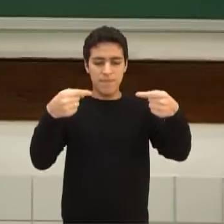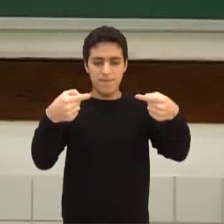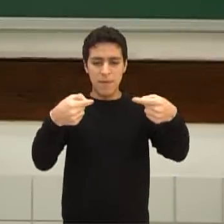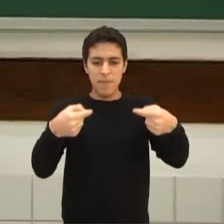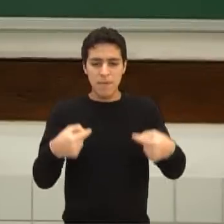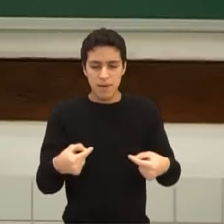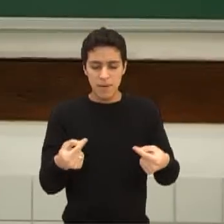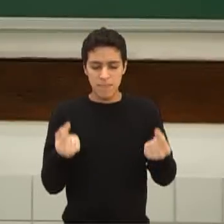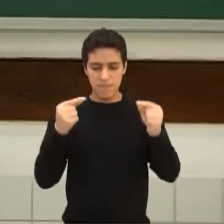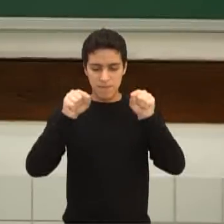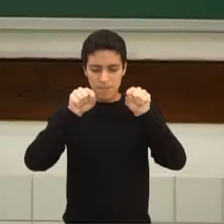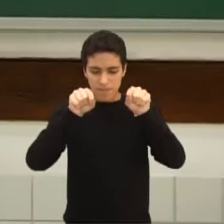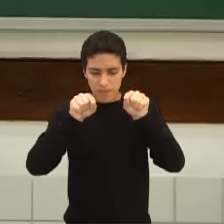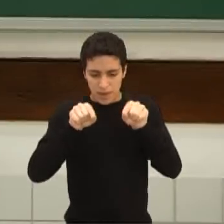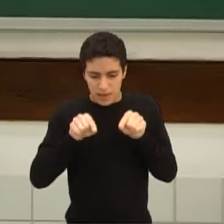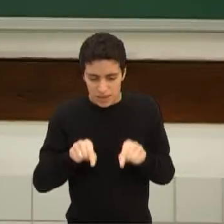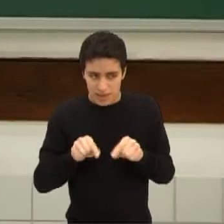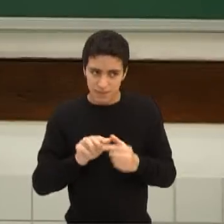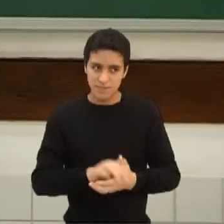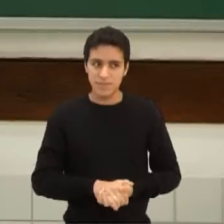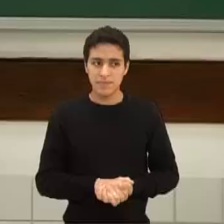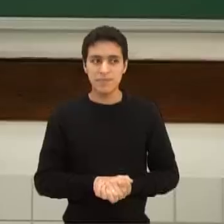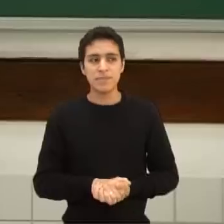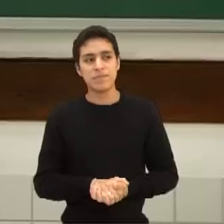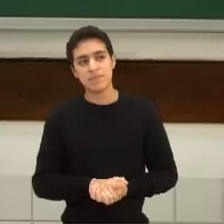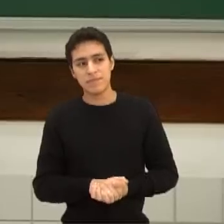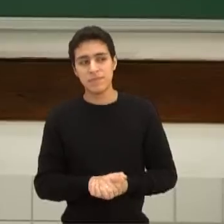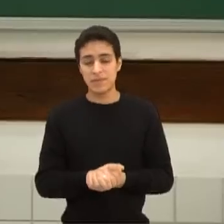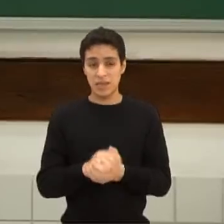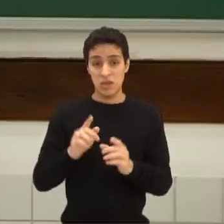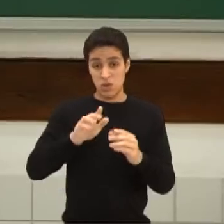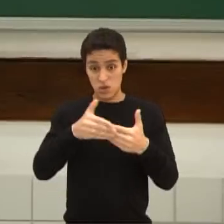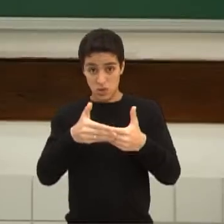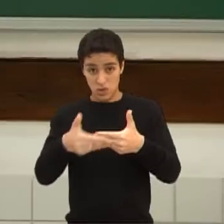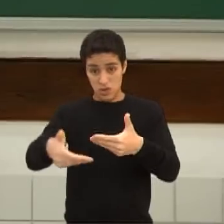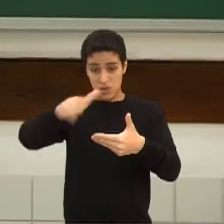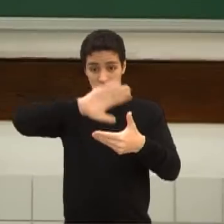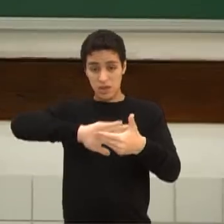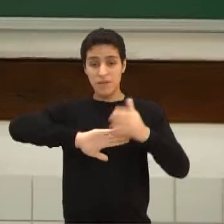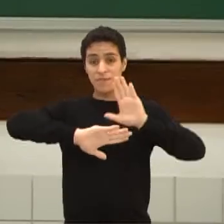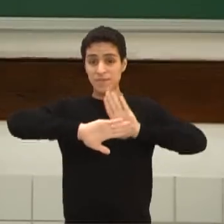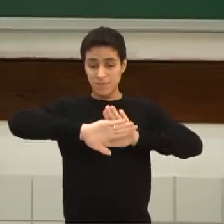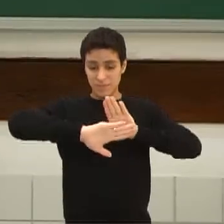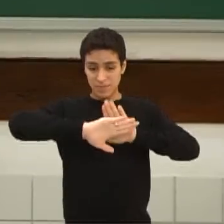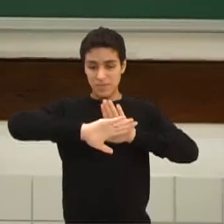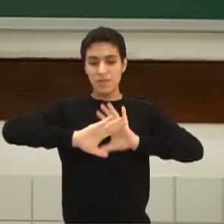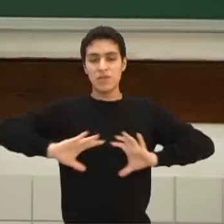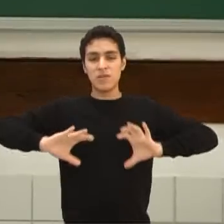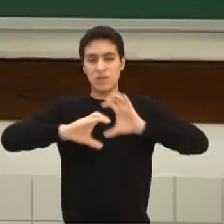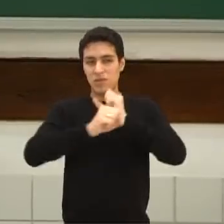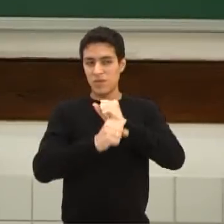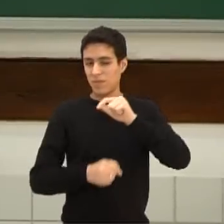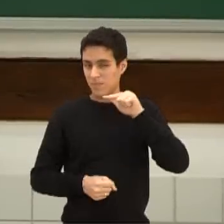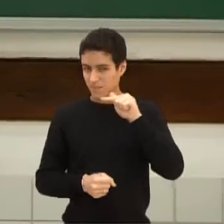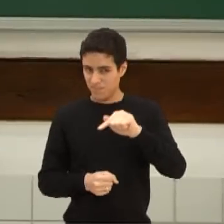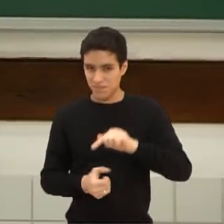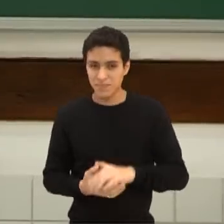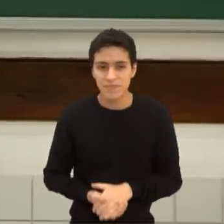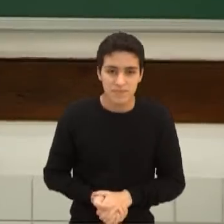estão aqui, com os pontinhos que estão exatamente na face oposta, tem que dar